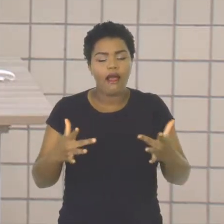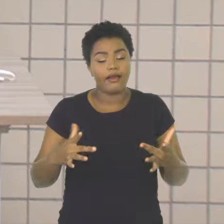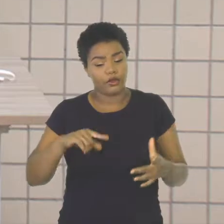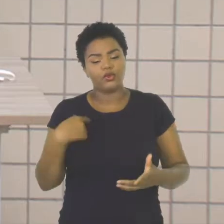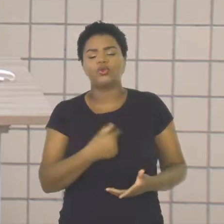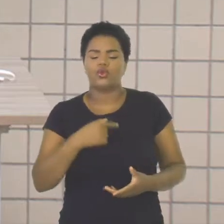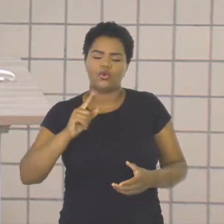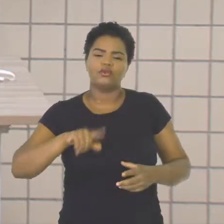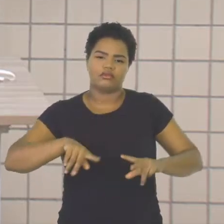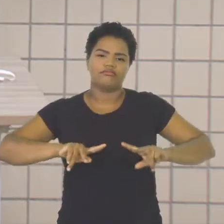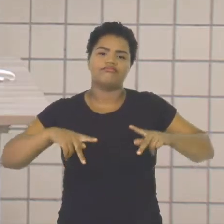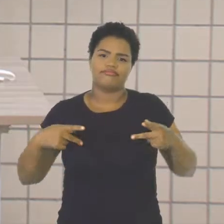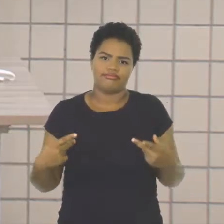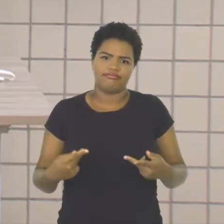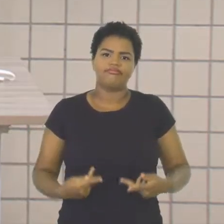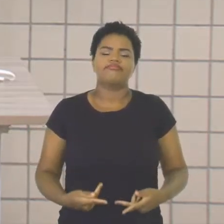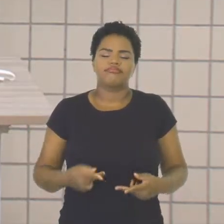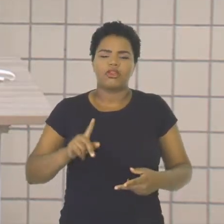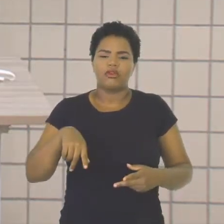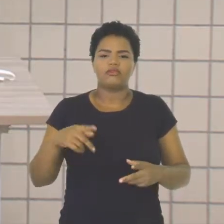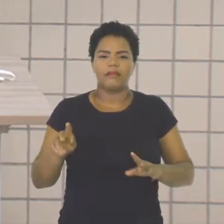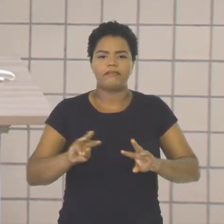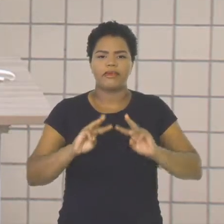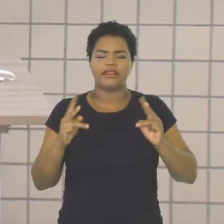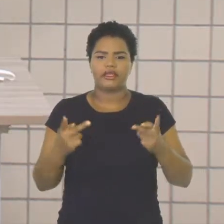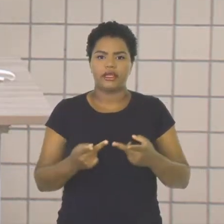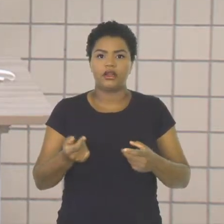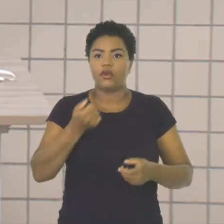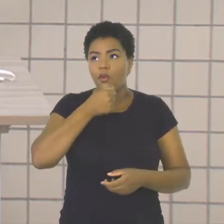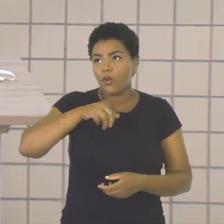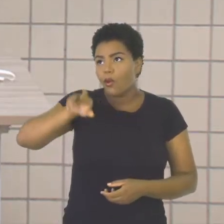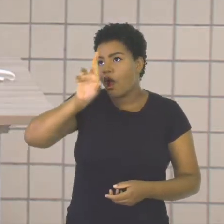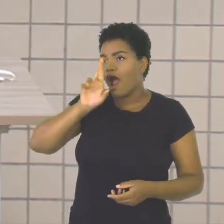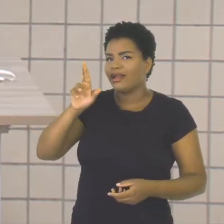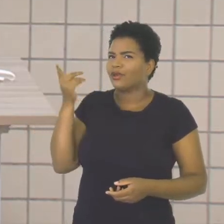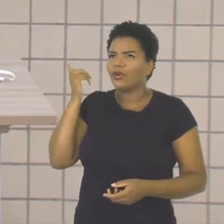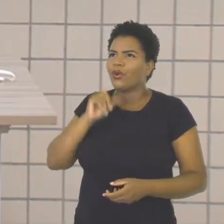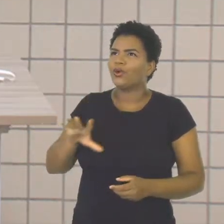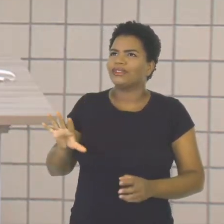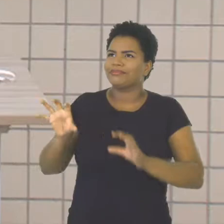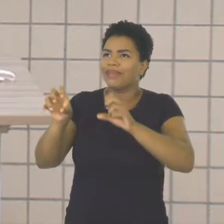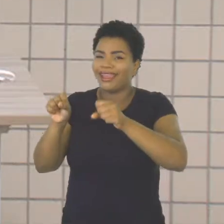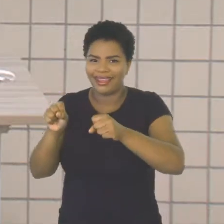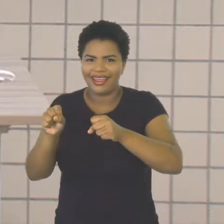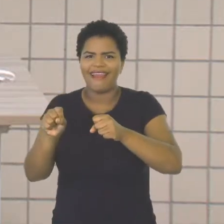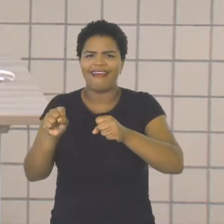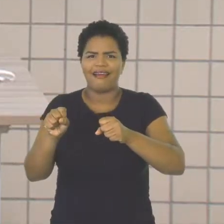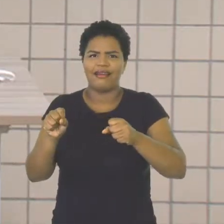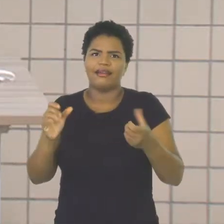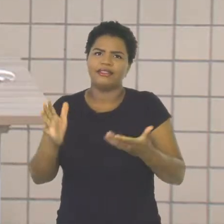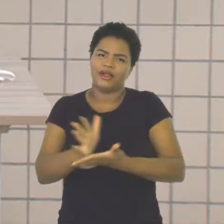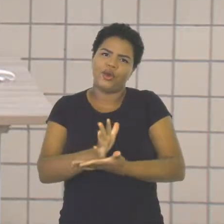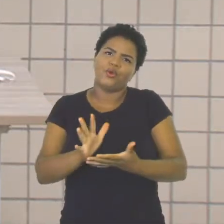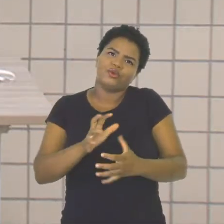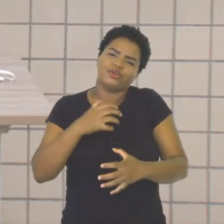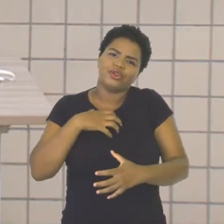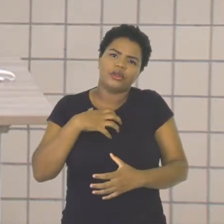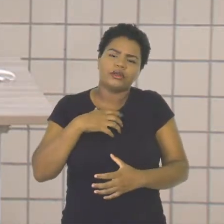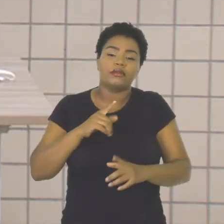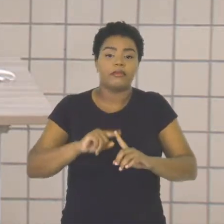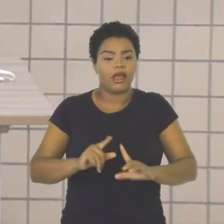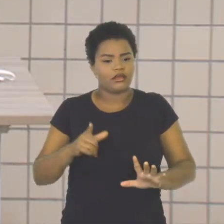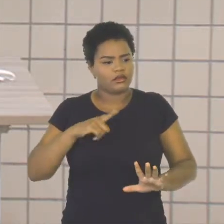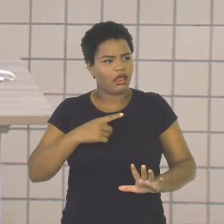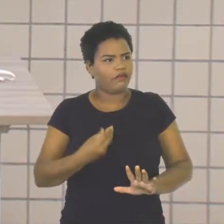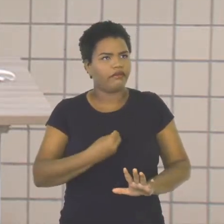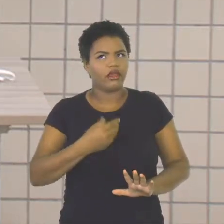O ar, muito embora a gente não consiga tocar ele em algumas formas, mas a gente sabe que ele está aqui,